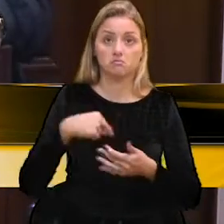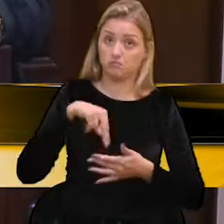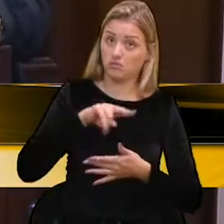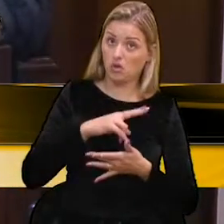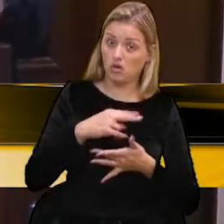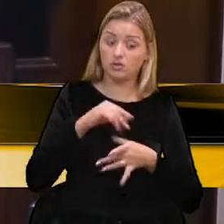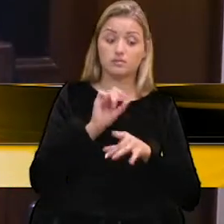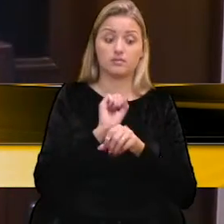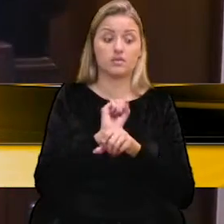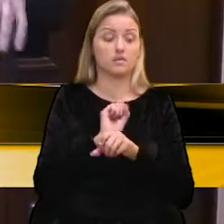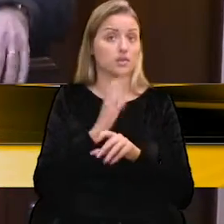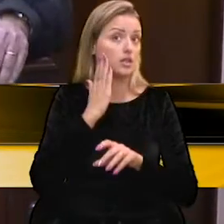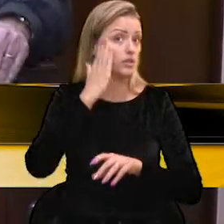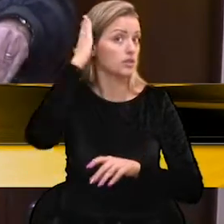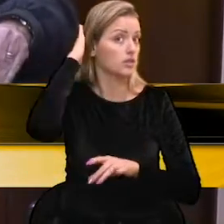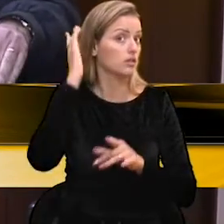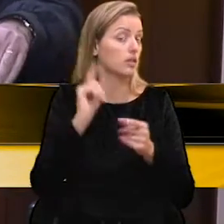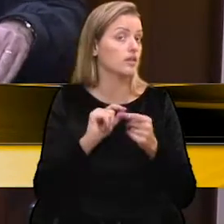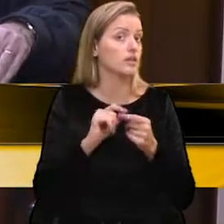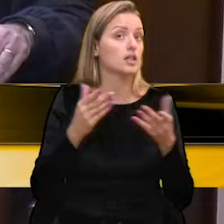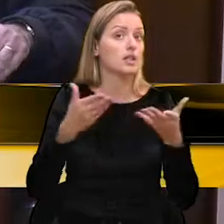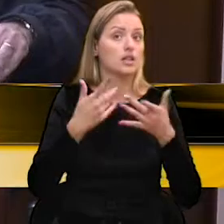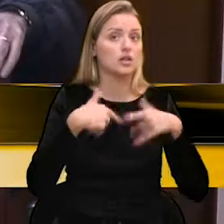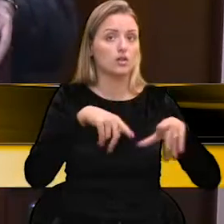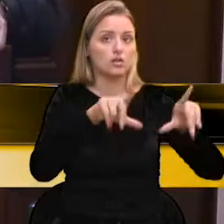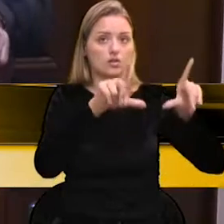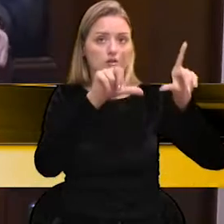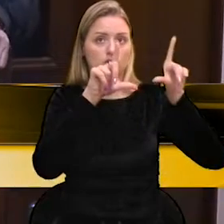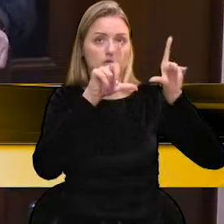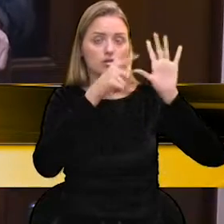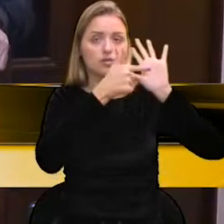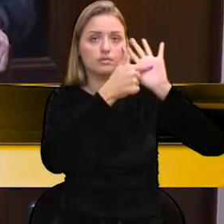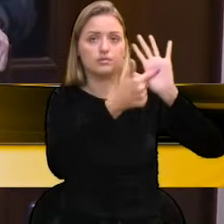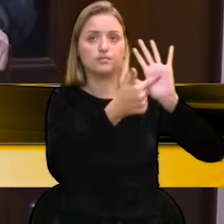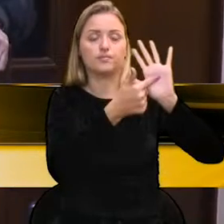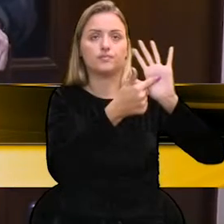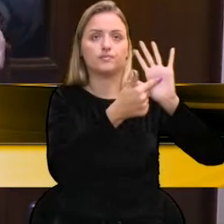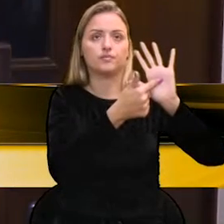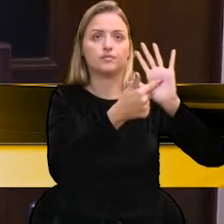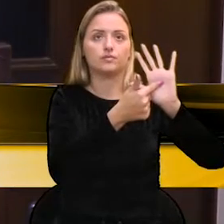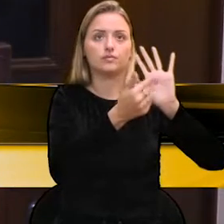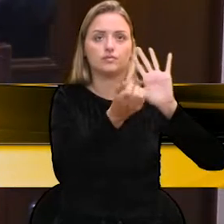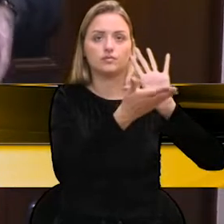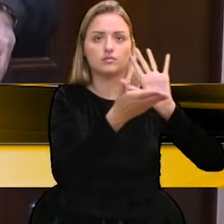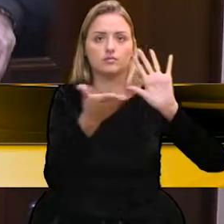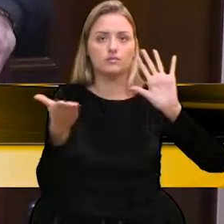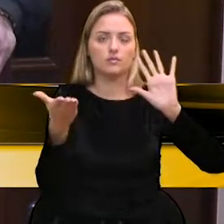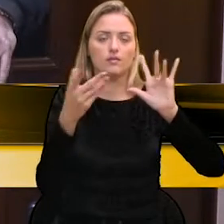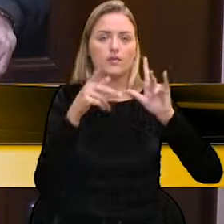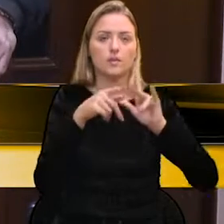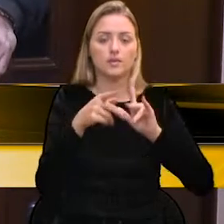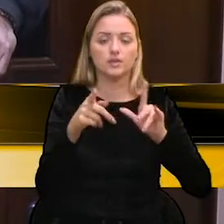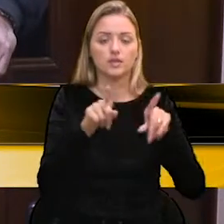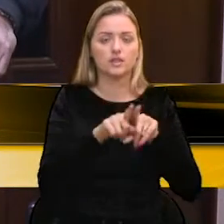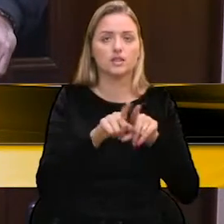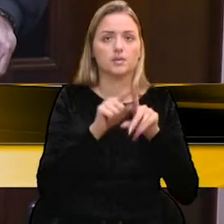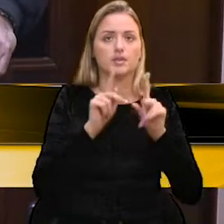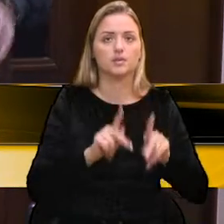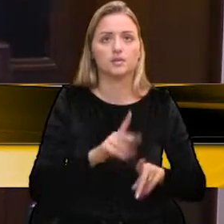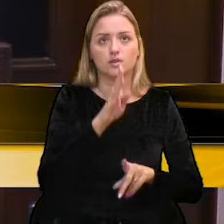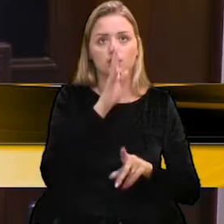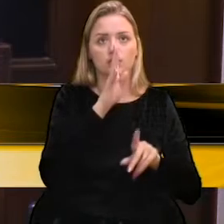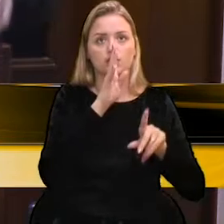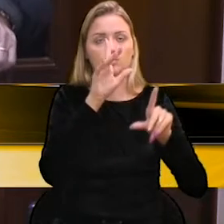estamos esperando isso. Essas imagens que eu trago aos senhores e também quem nos assiste na TV